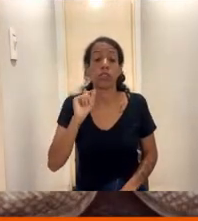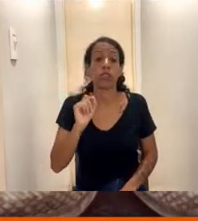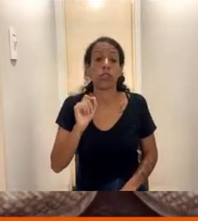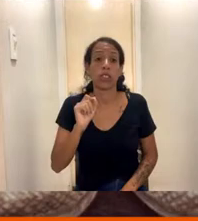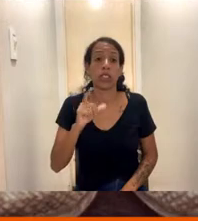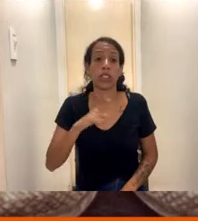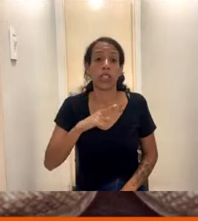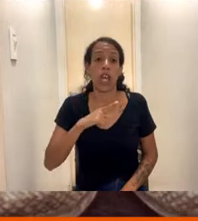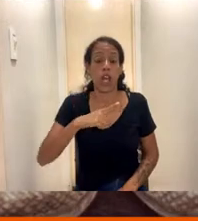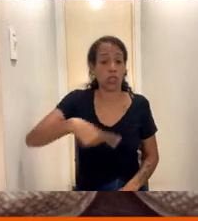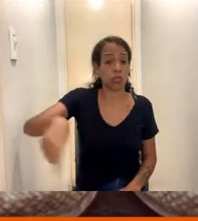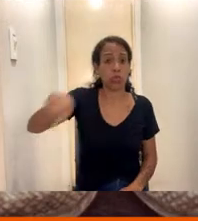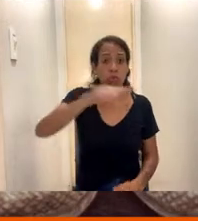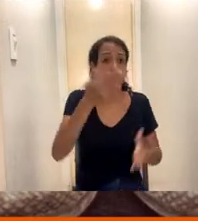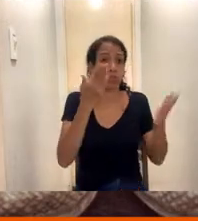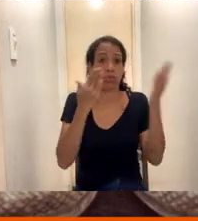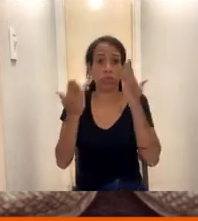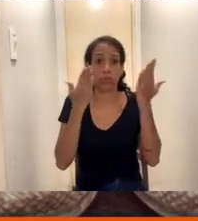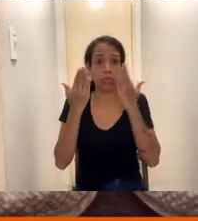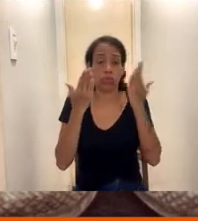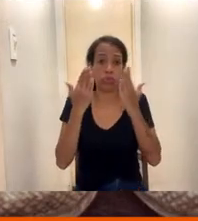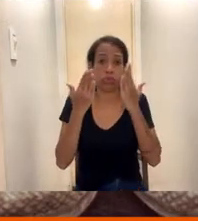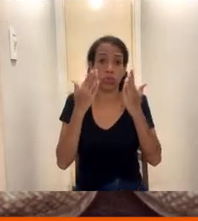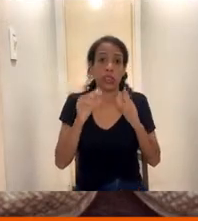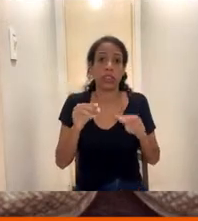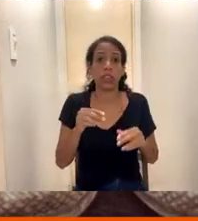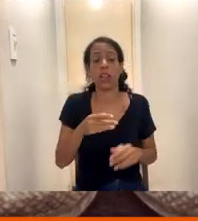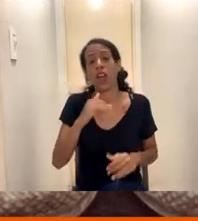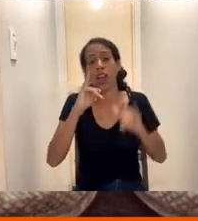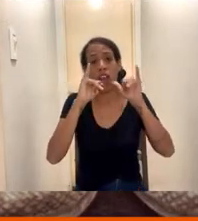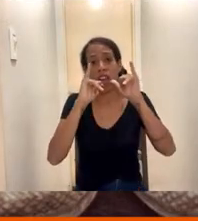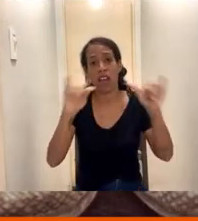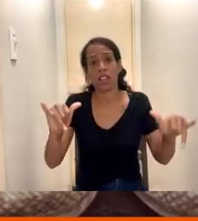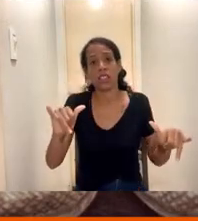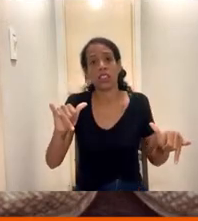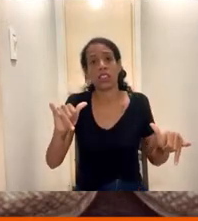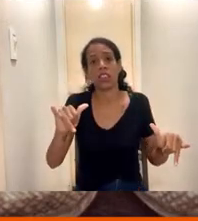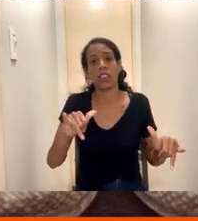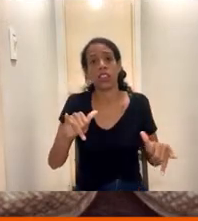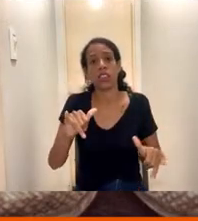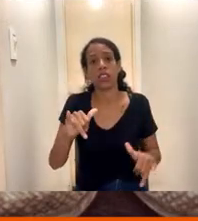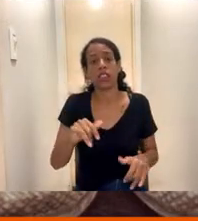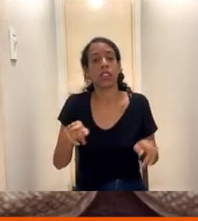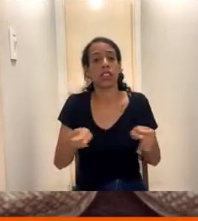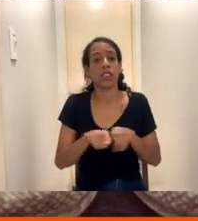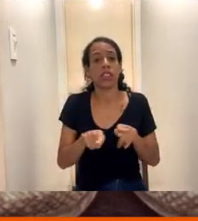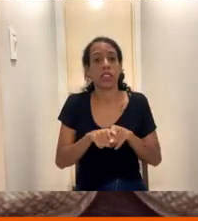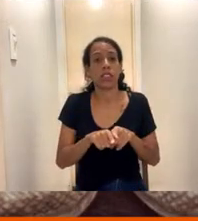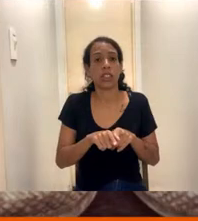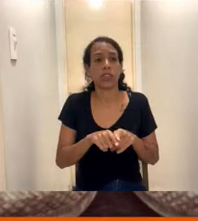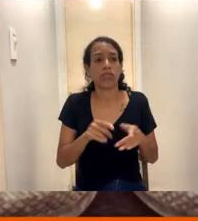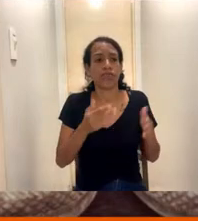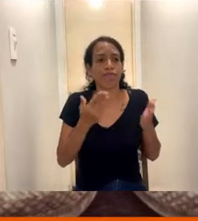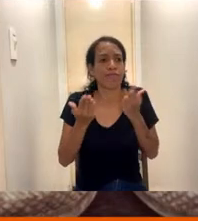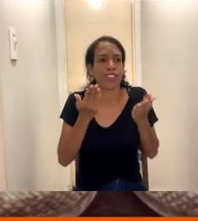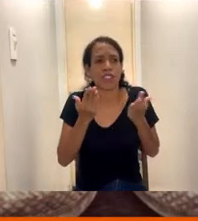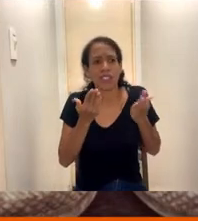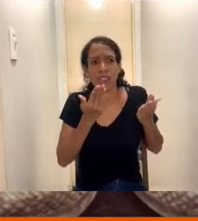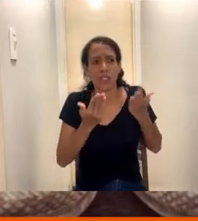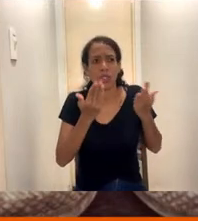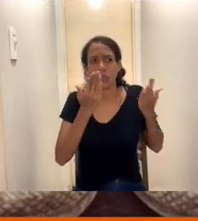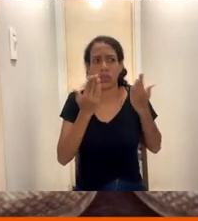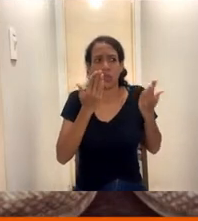às psicólogas e os psicólogos formalizar uma notificação, né, de suspeita de violação de